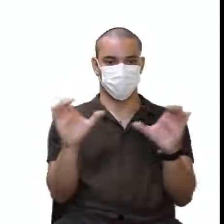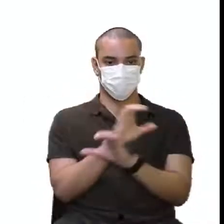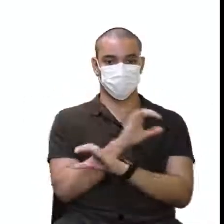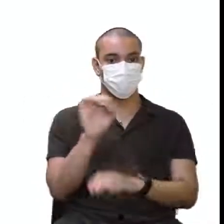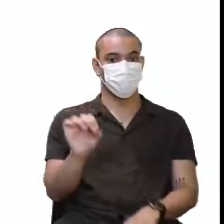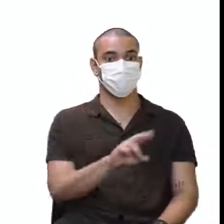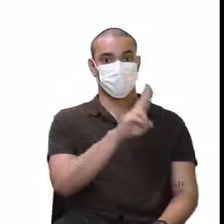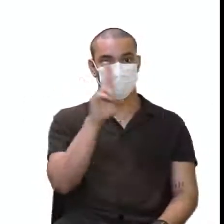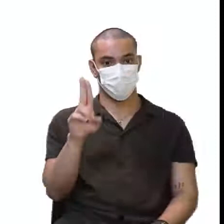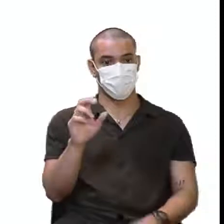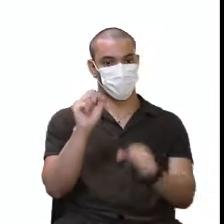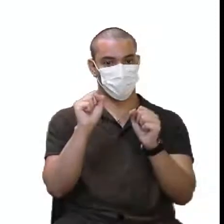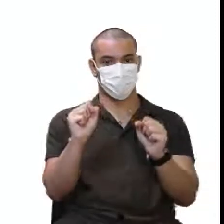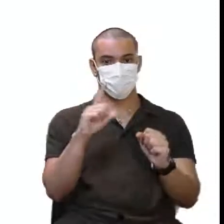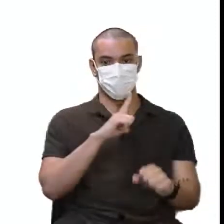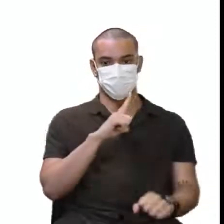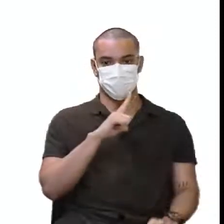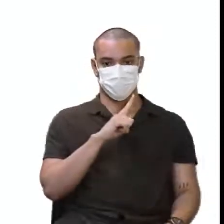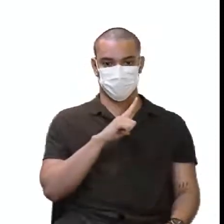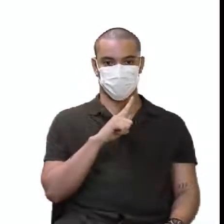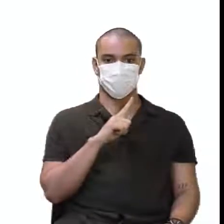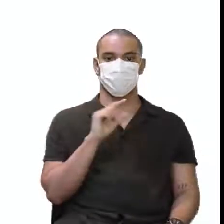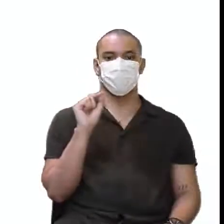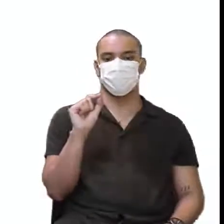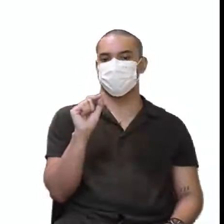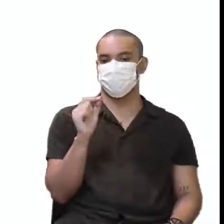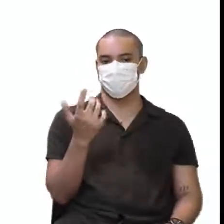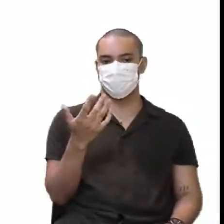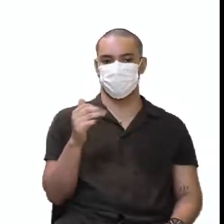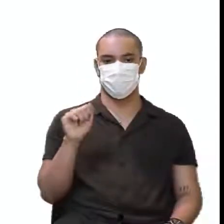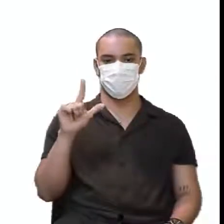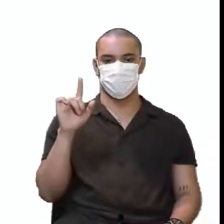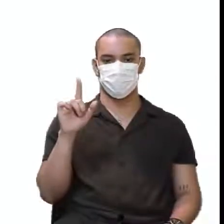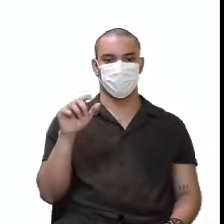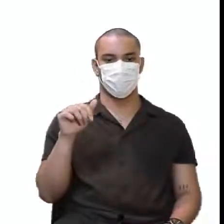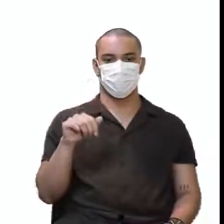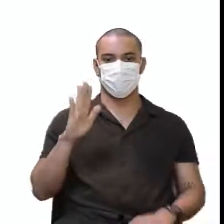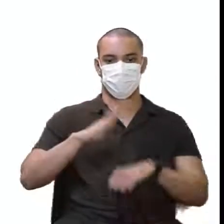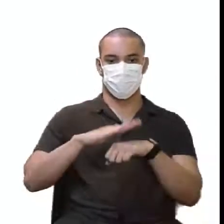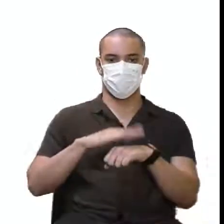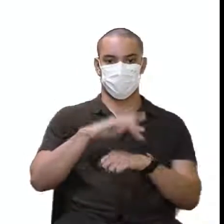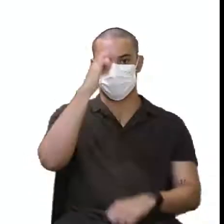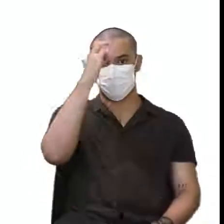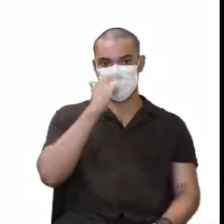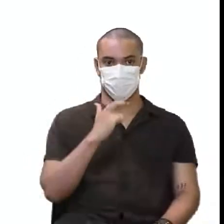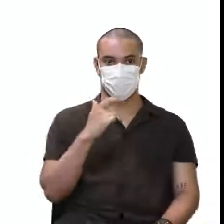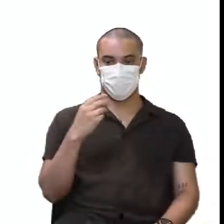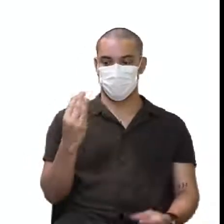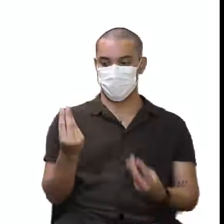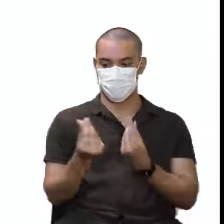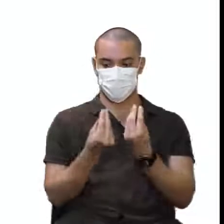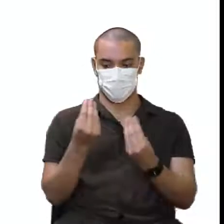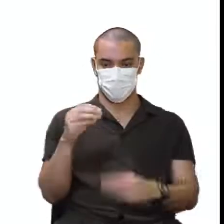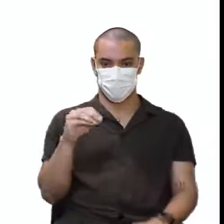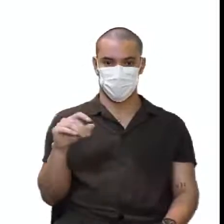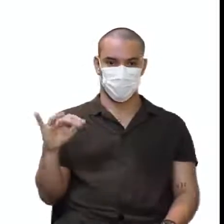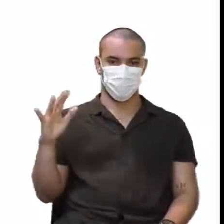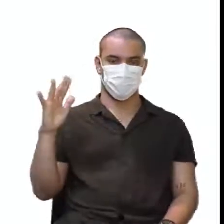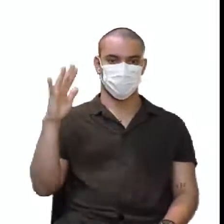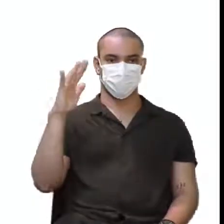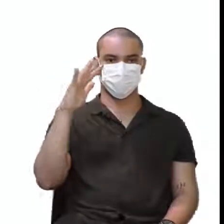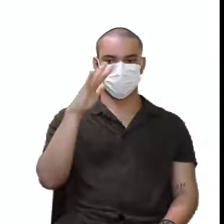pode ter a autofecundação. O que é a autofecundação ou autopolinização? Os pólens que estão aqui na